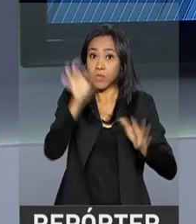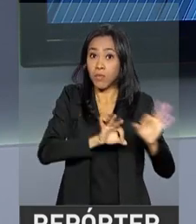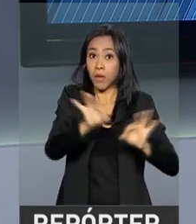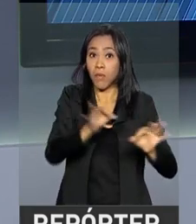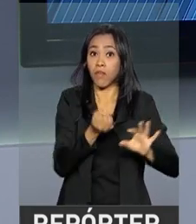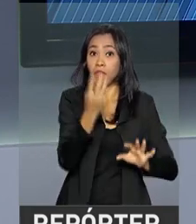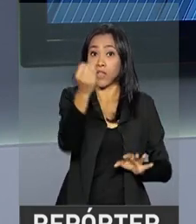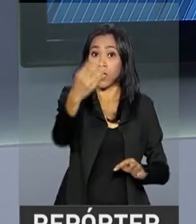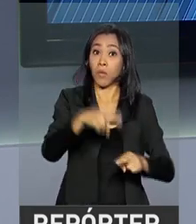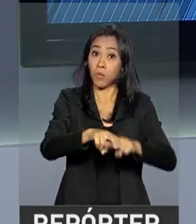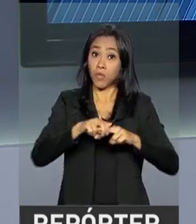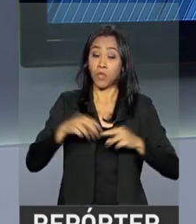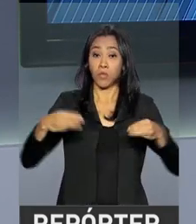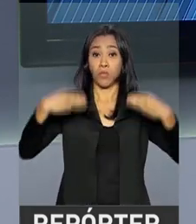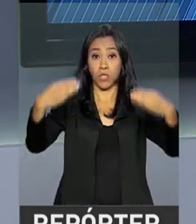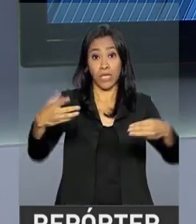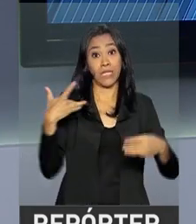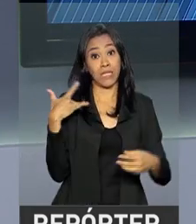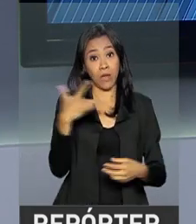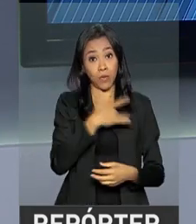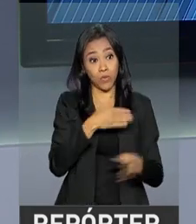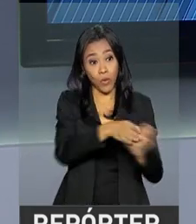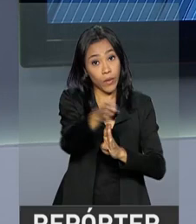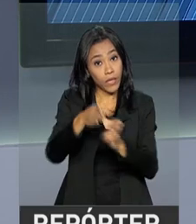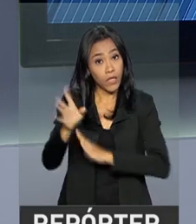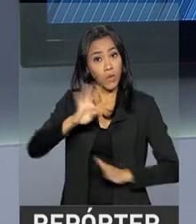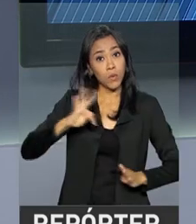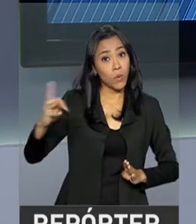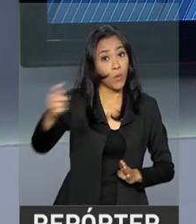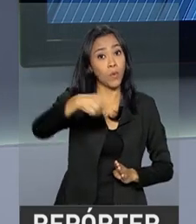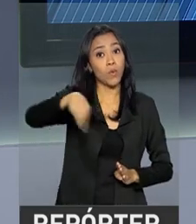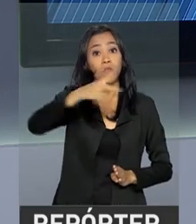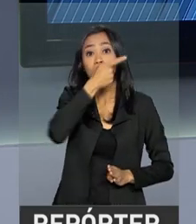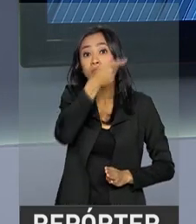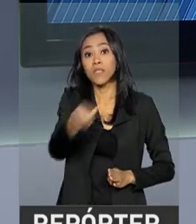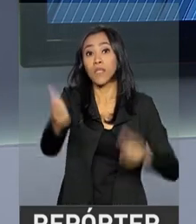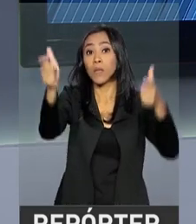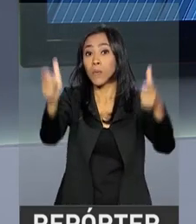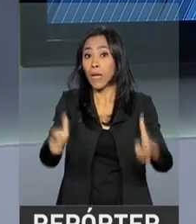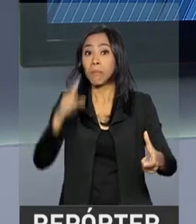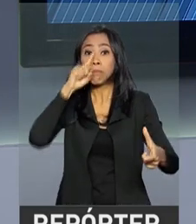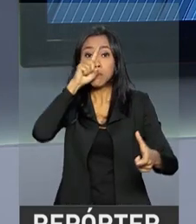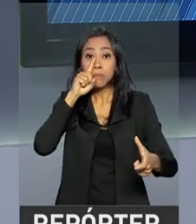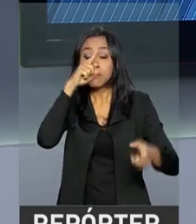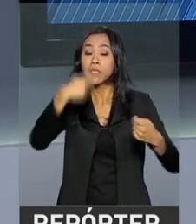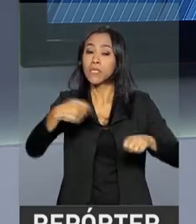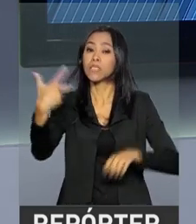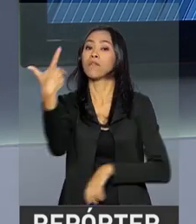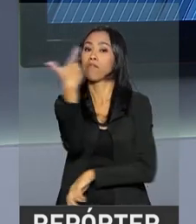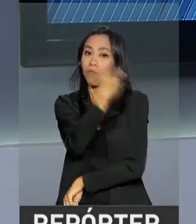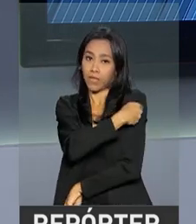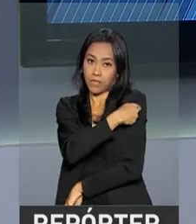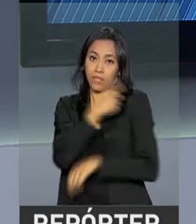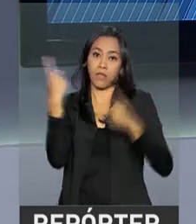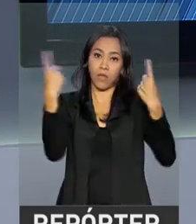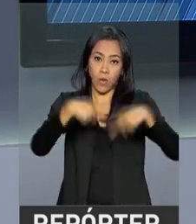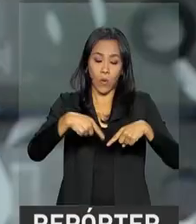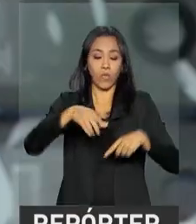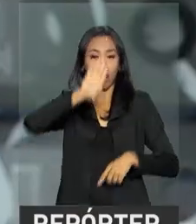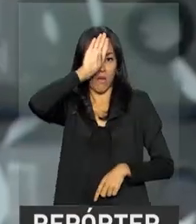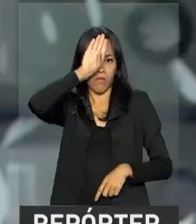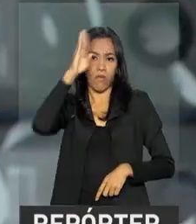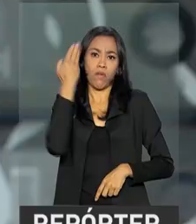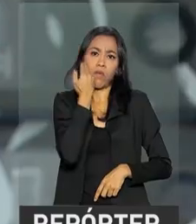isso mesmo o ministério da saúde orienta que todos que vão visitar alguma área de risco tomem a vacina contra a febre amarela para